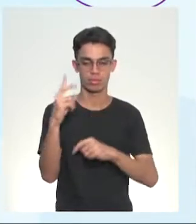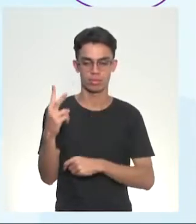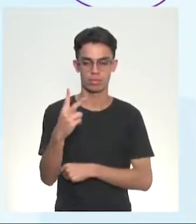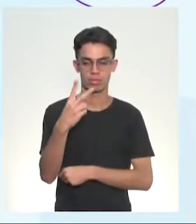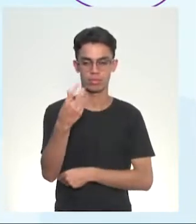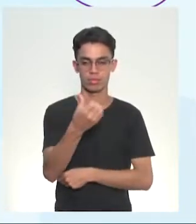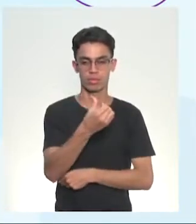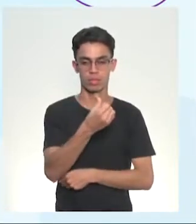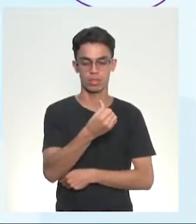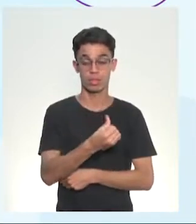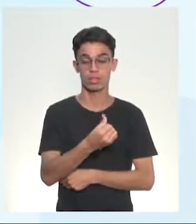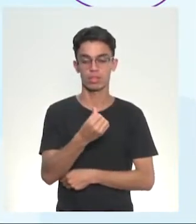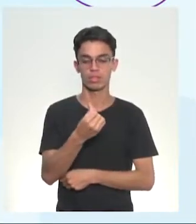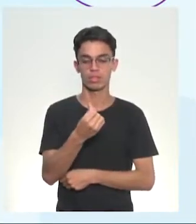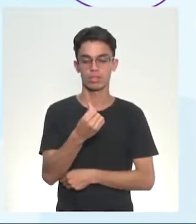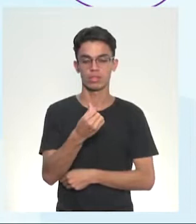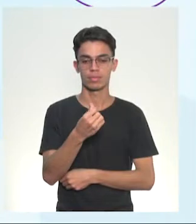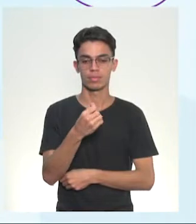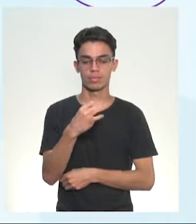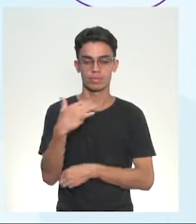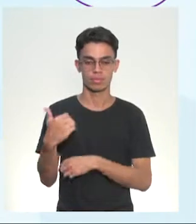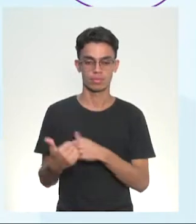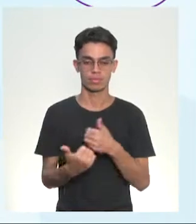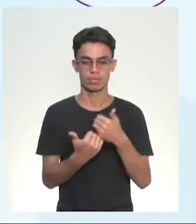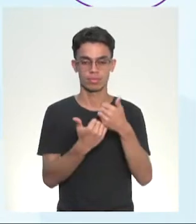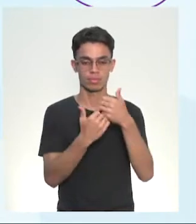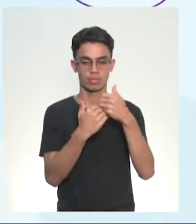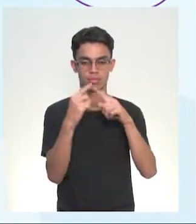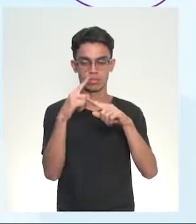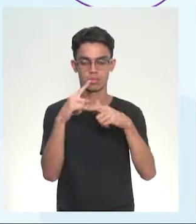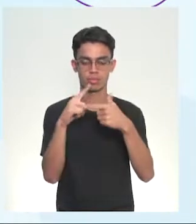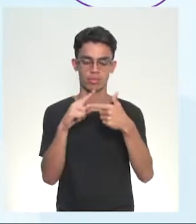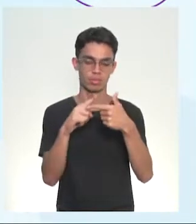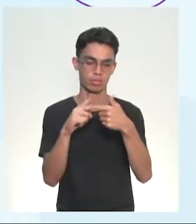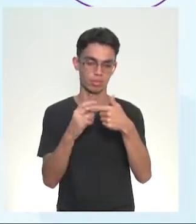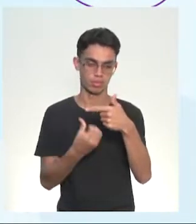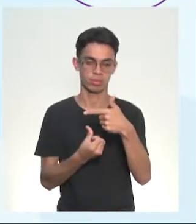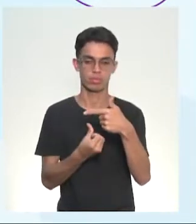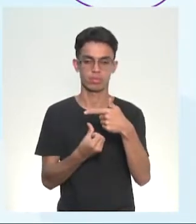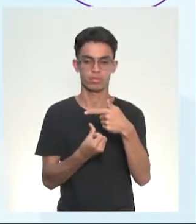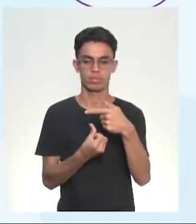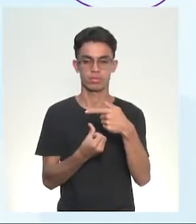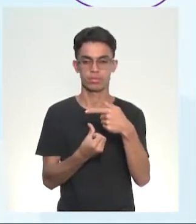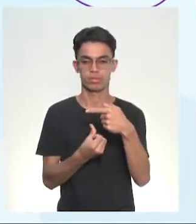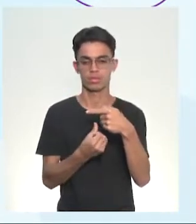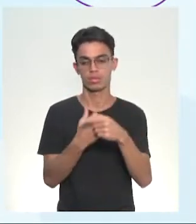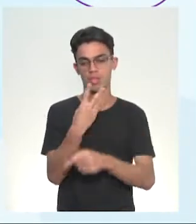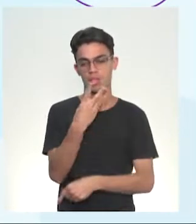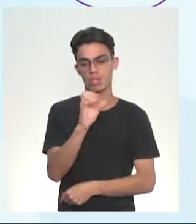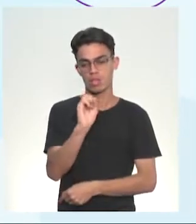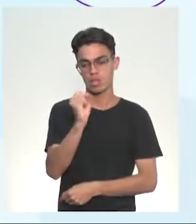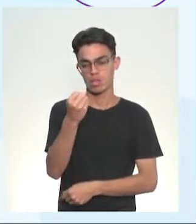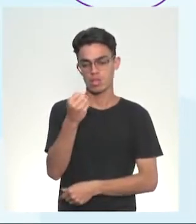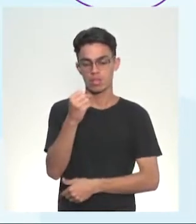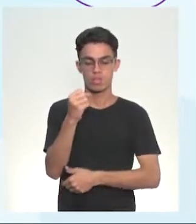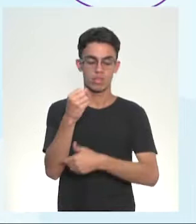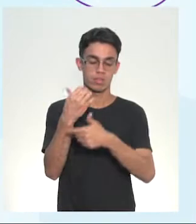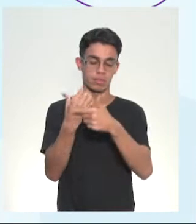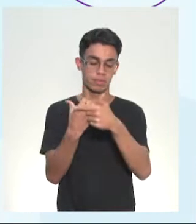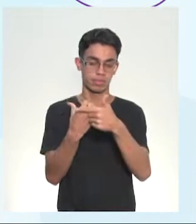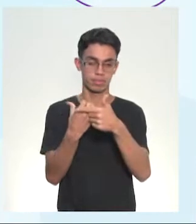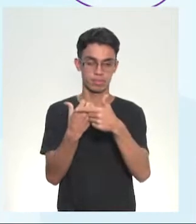que está multiplicando e passo dividindo. Opa, é 6 ali. Vamos acertar para ficar bonitinho,